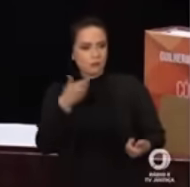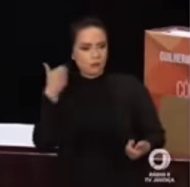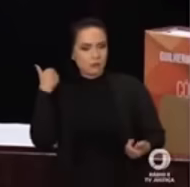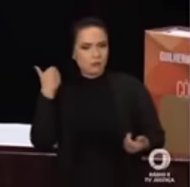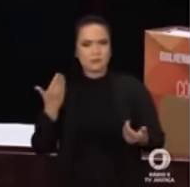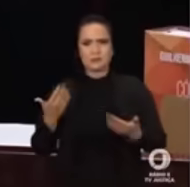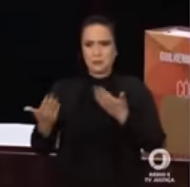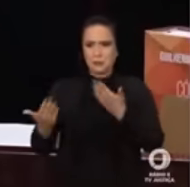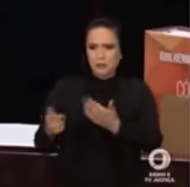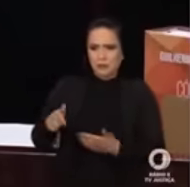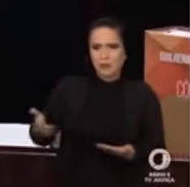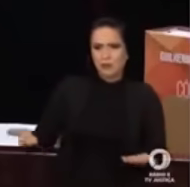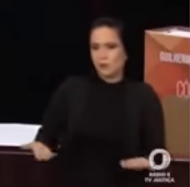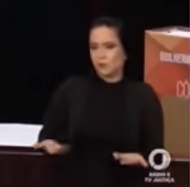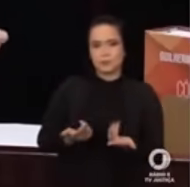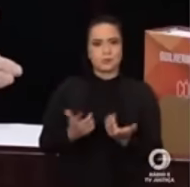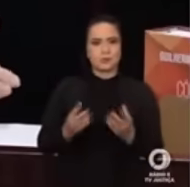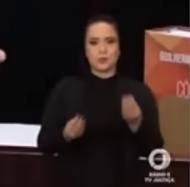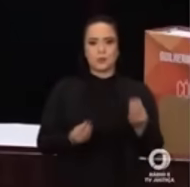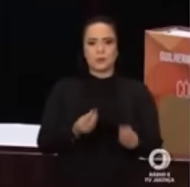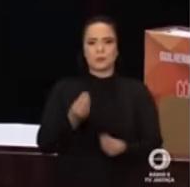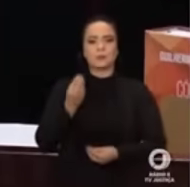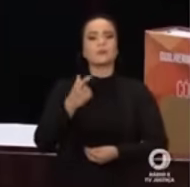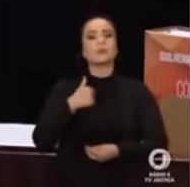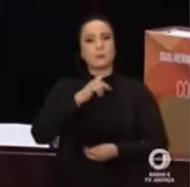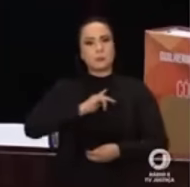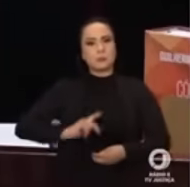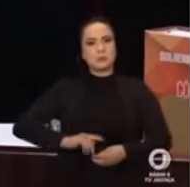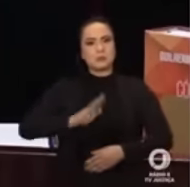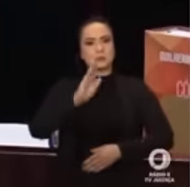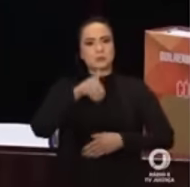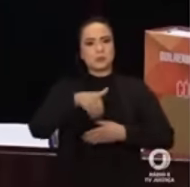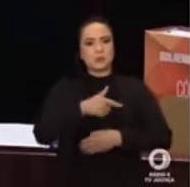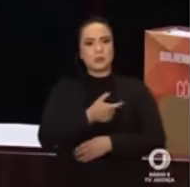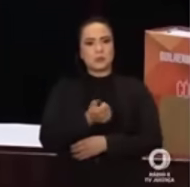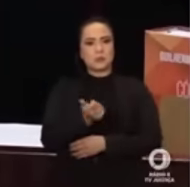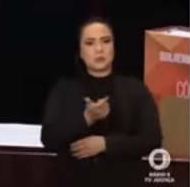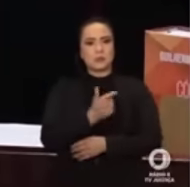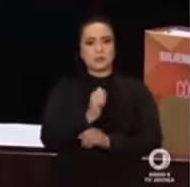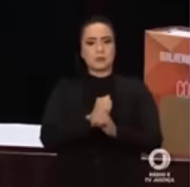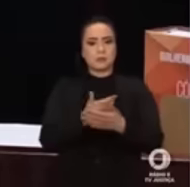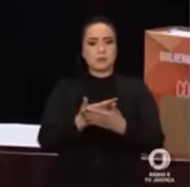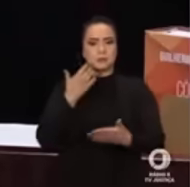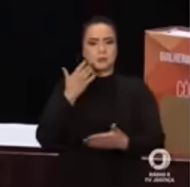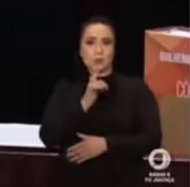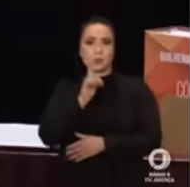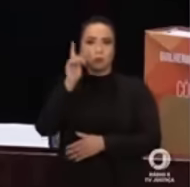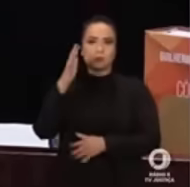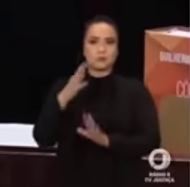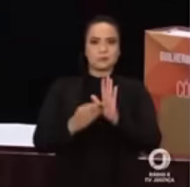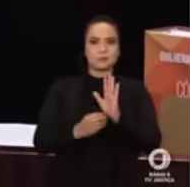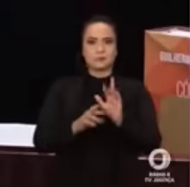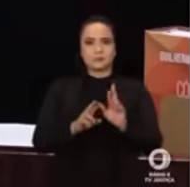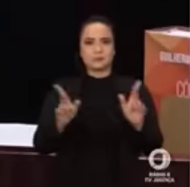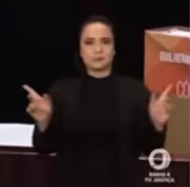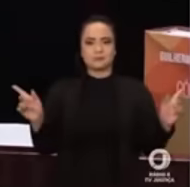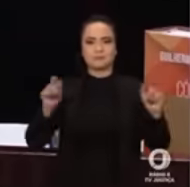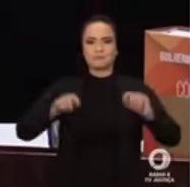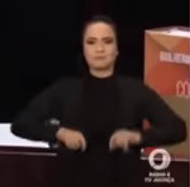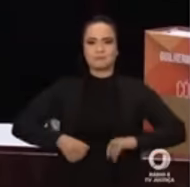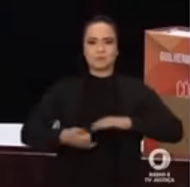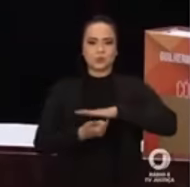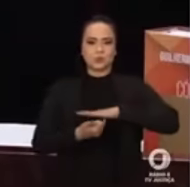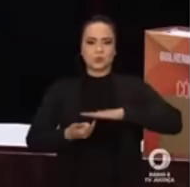Eu presidi, senhor presidente, uma eleição em 2012 e agora a eleição do ano passado era outra. Os instrumentos, os institutos,